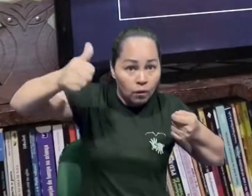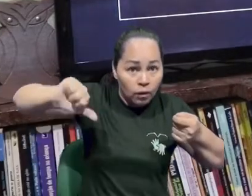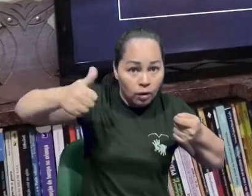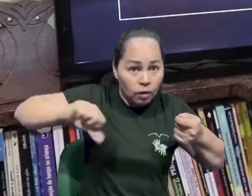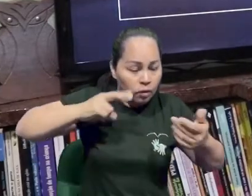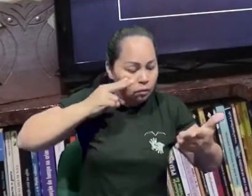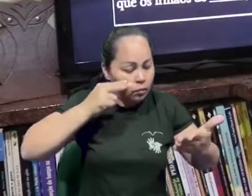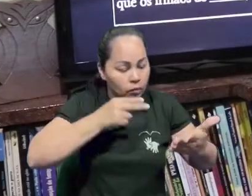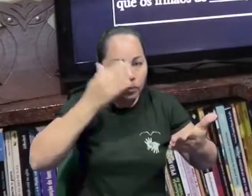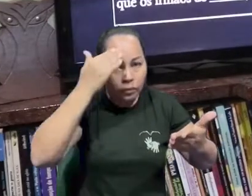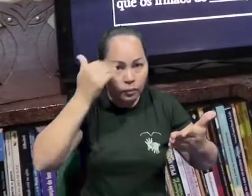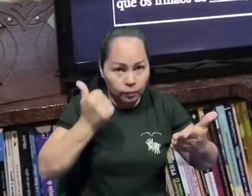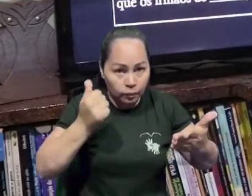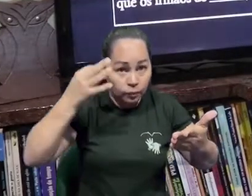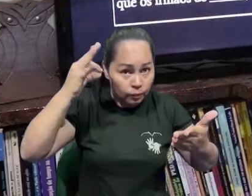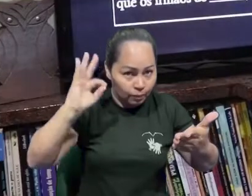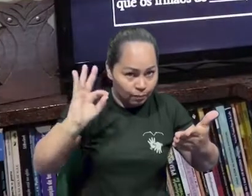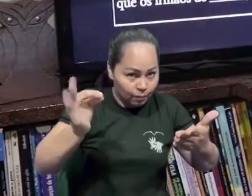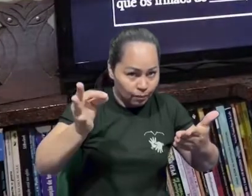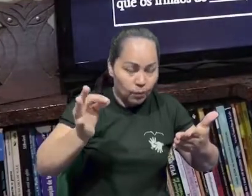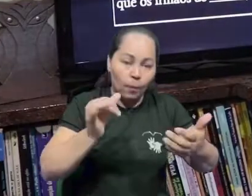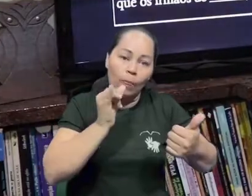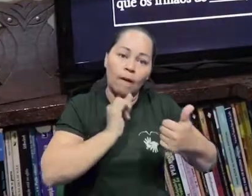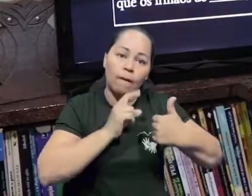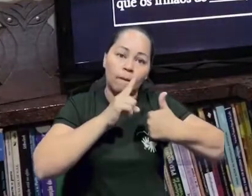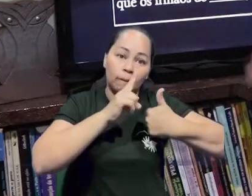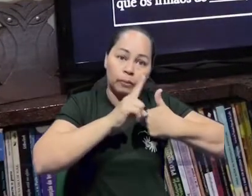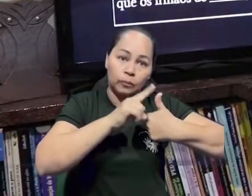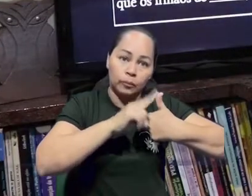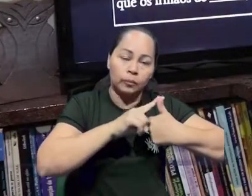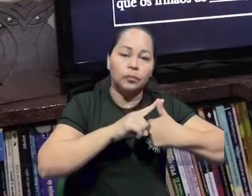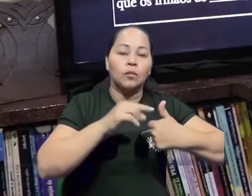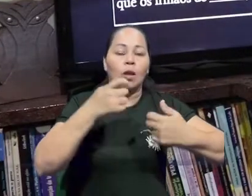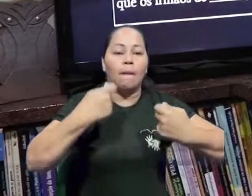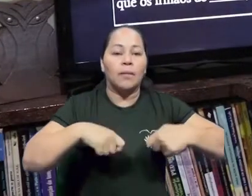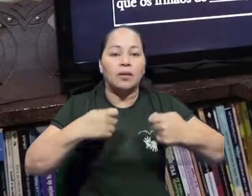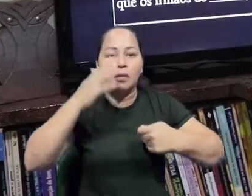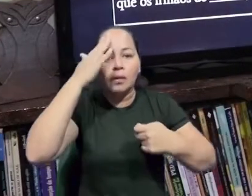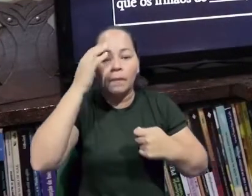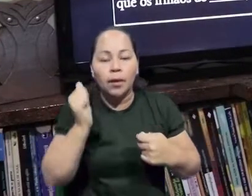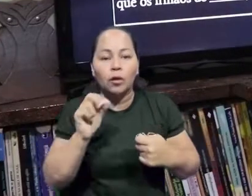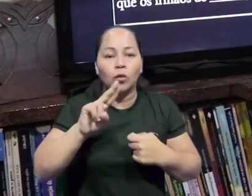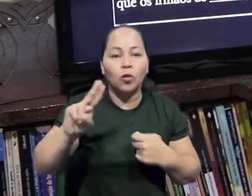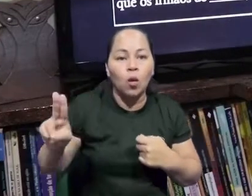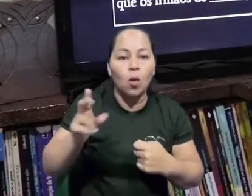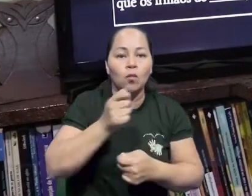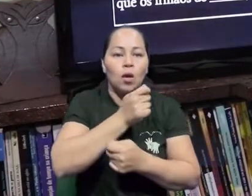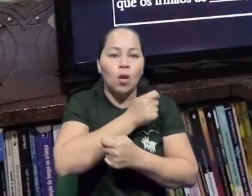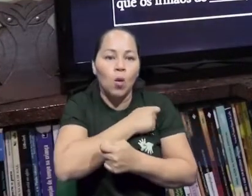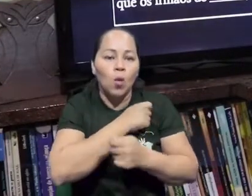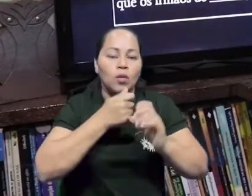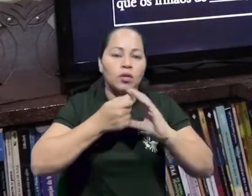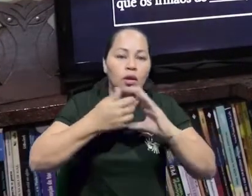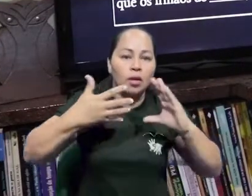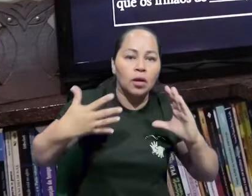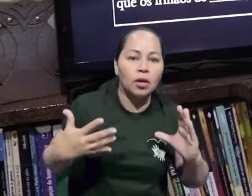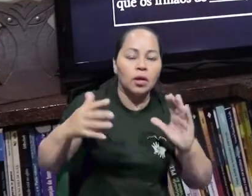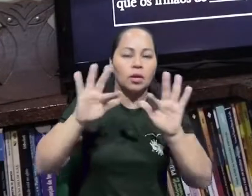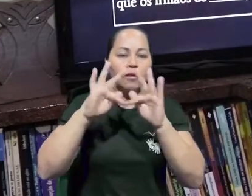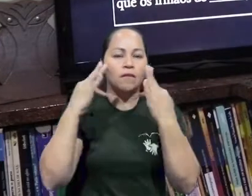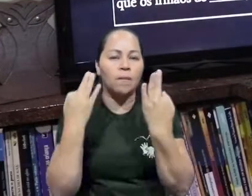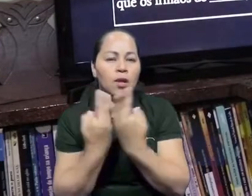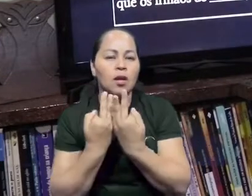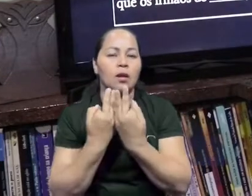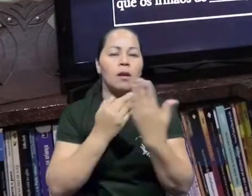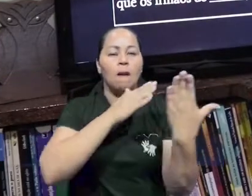motivo do encaminhamento, certo? Então no item 1, o histórico do aluno, descrição das características, a expectativa